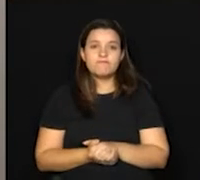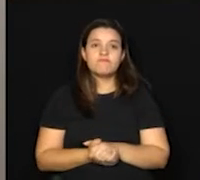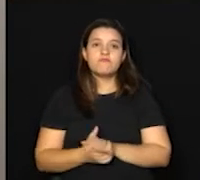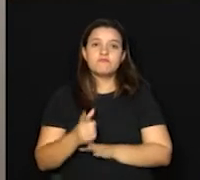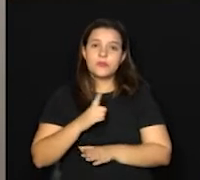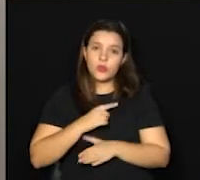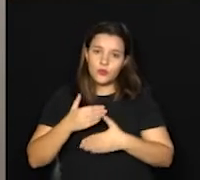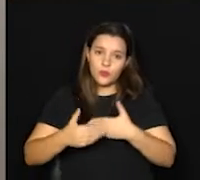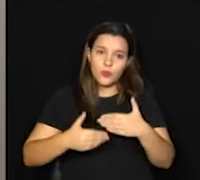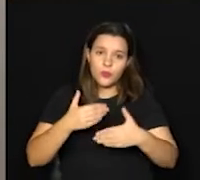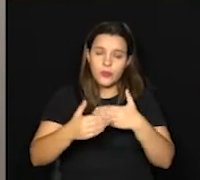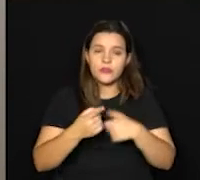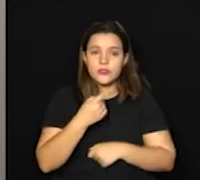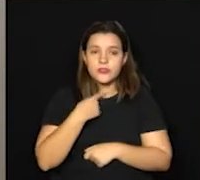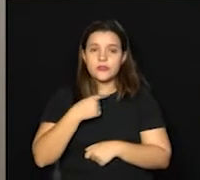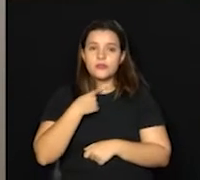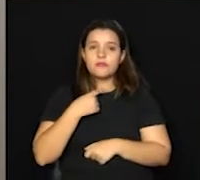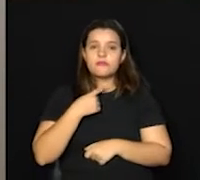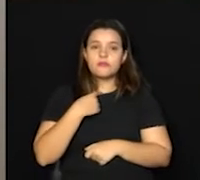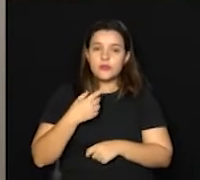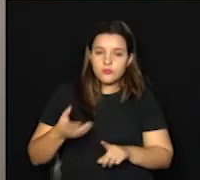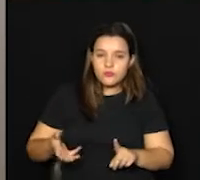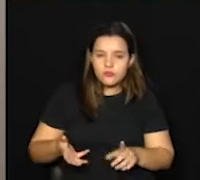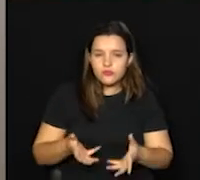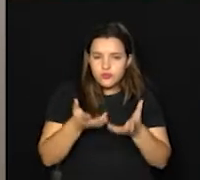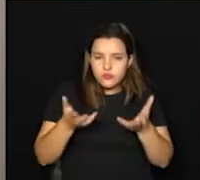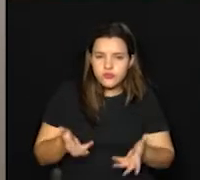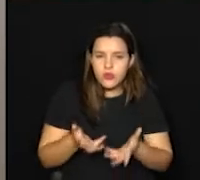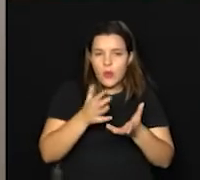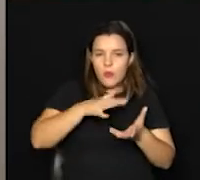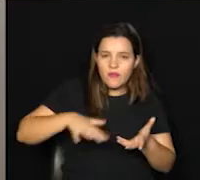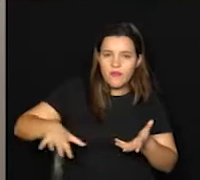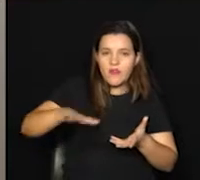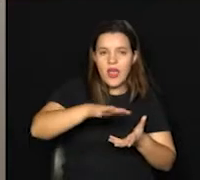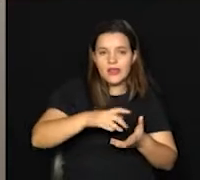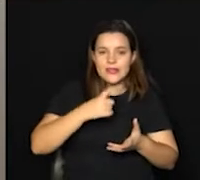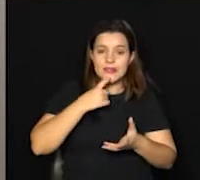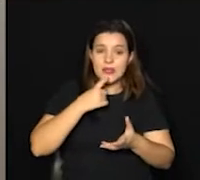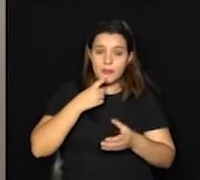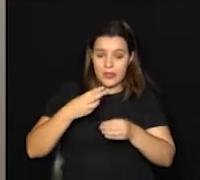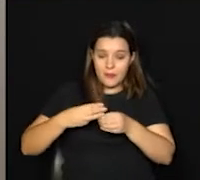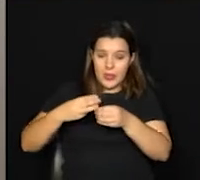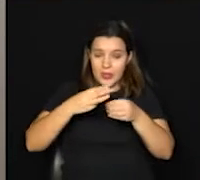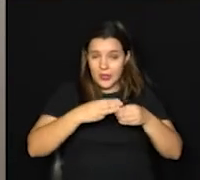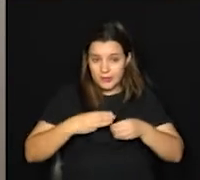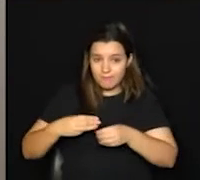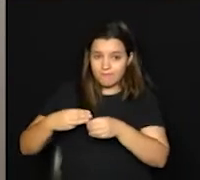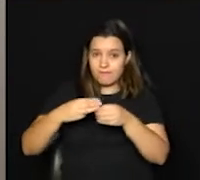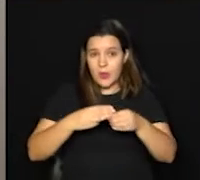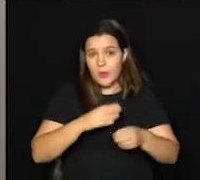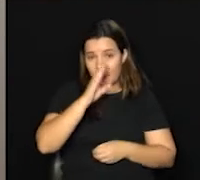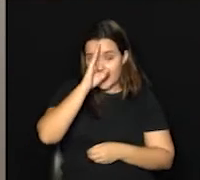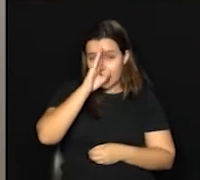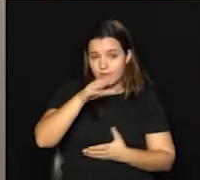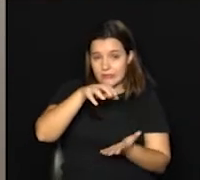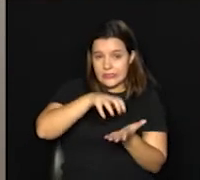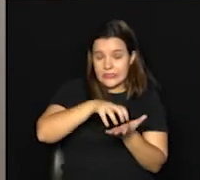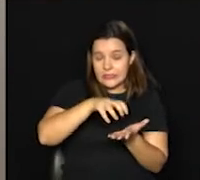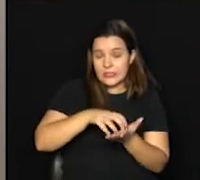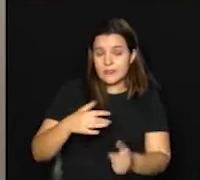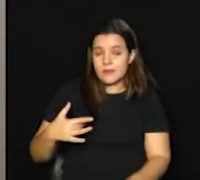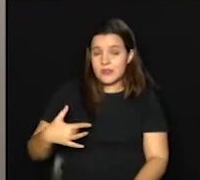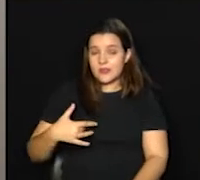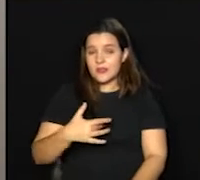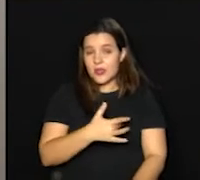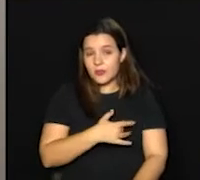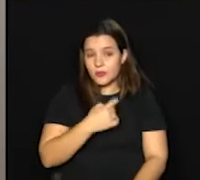indicação, há uma intenção de promover a região metropolitana de Campinas, mais precisamente o Departamento Regional de Saúde de